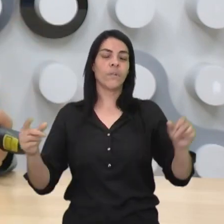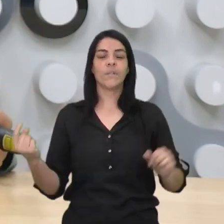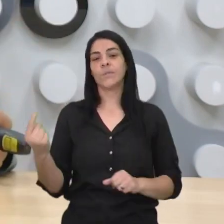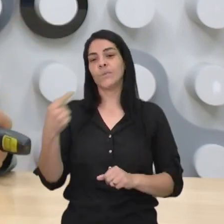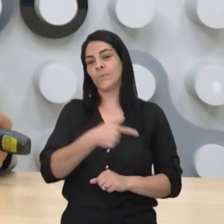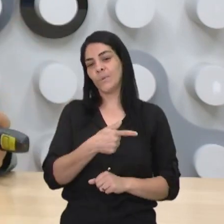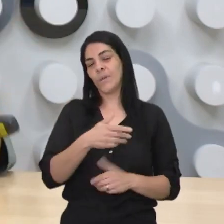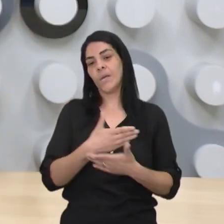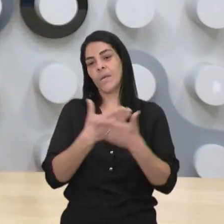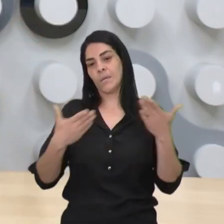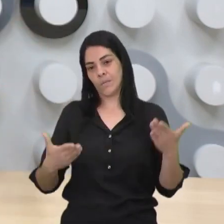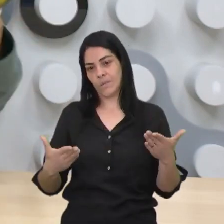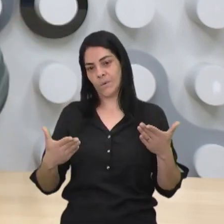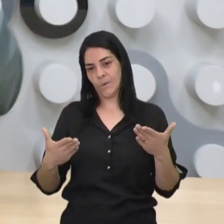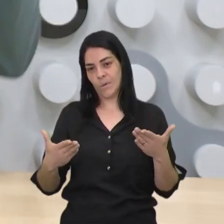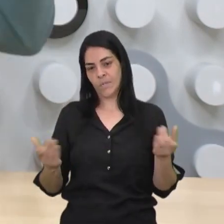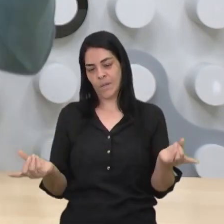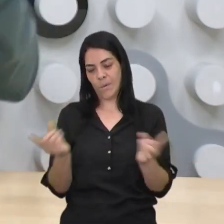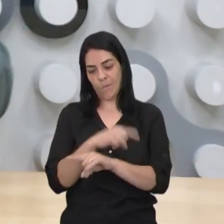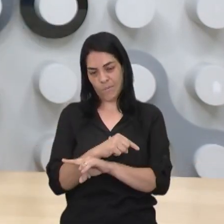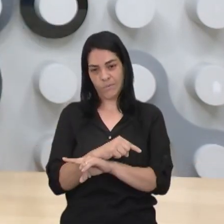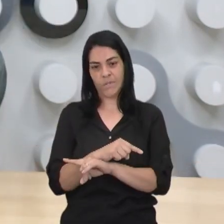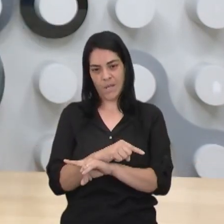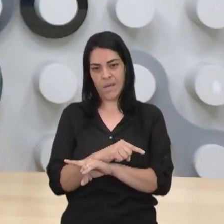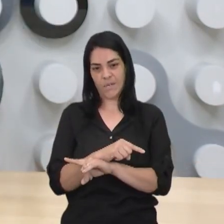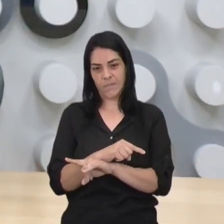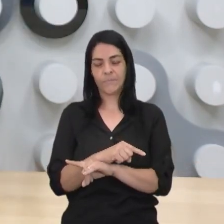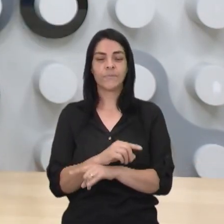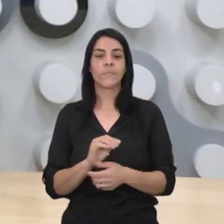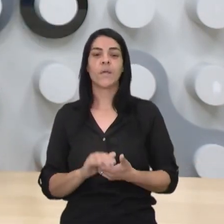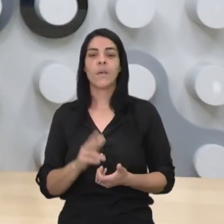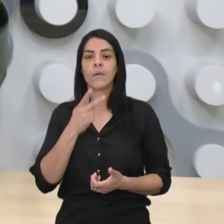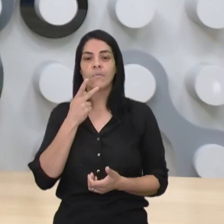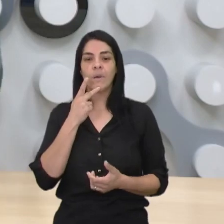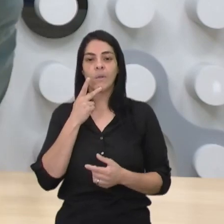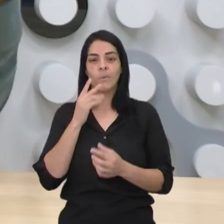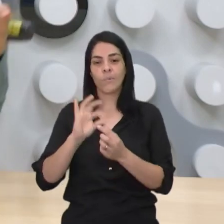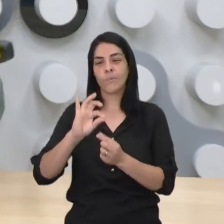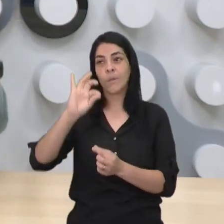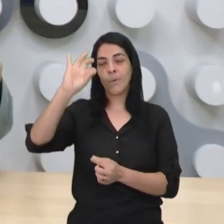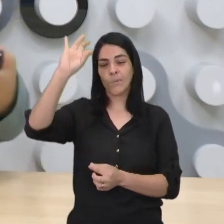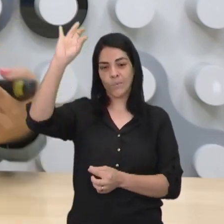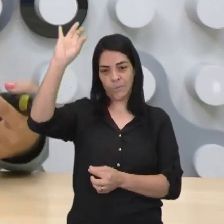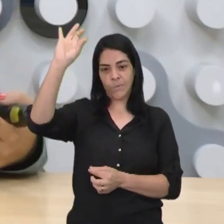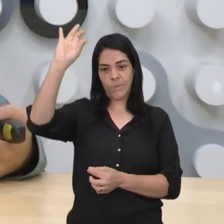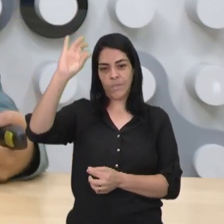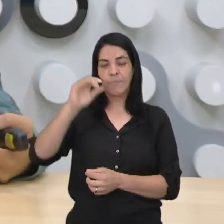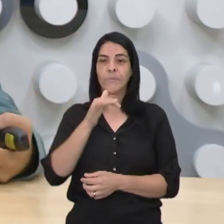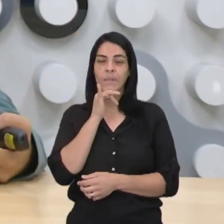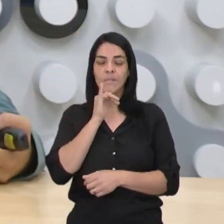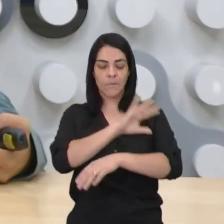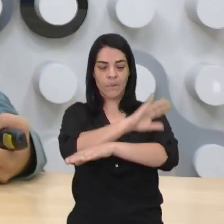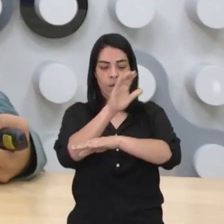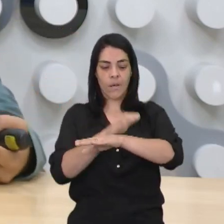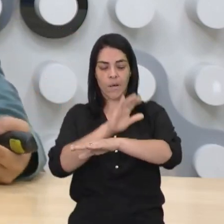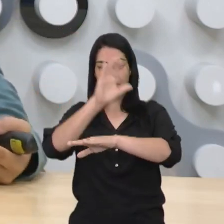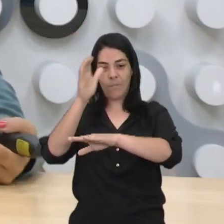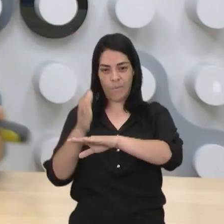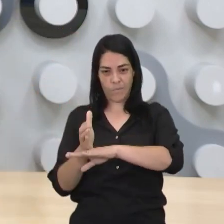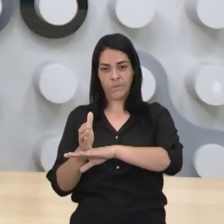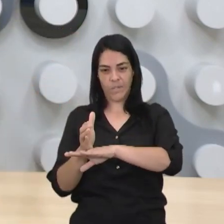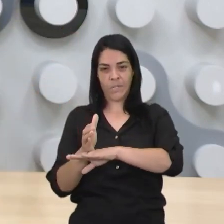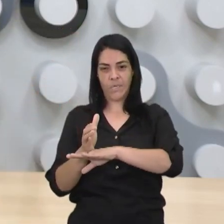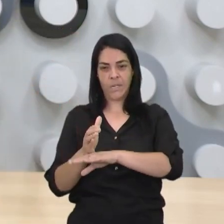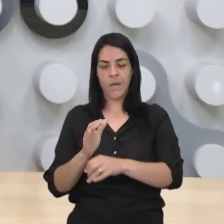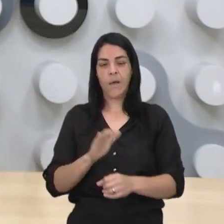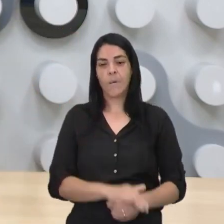viu do contrário, né? Quando a gente falou lá das alturas, que quando a gente está numa montanha, a pressão é menor, tá